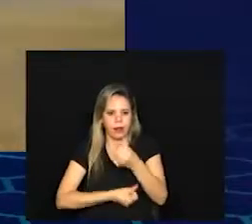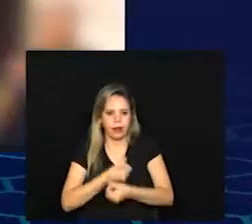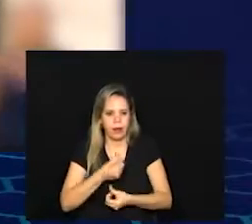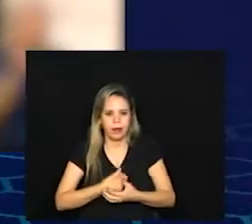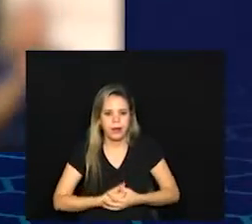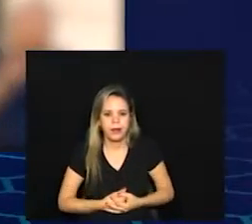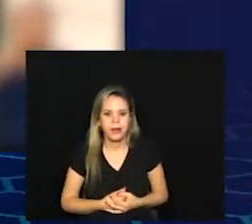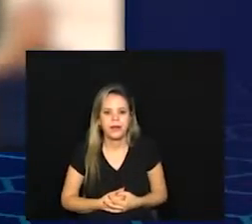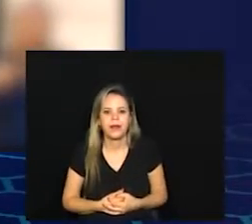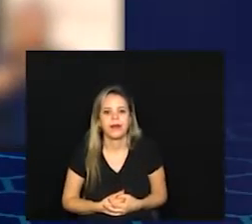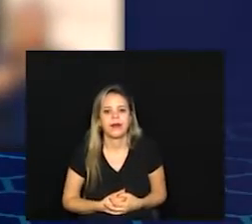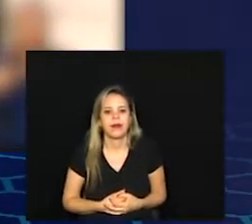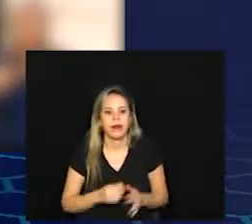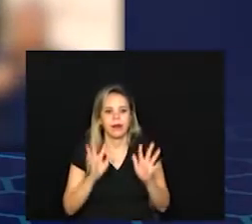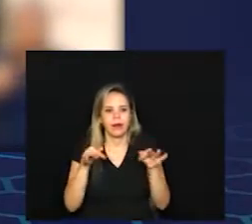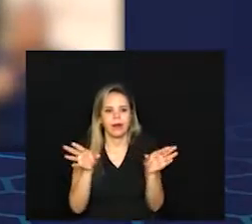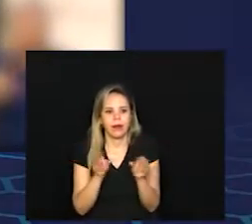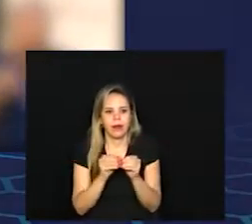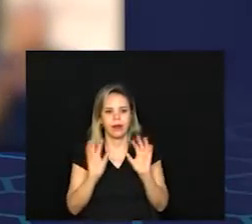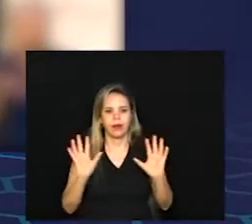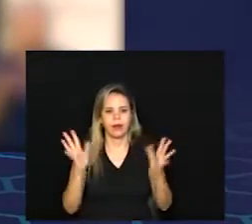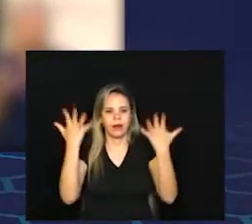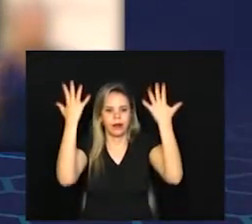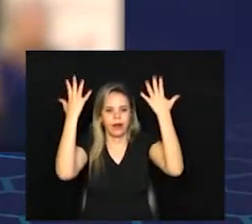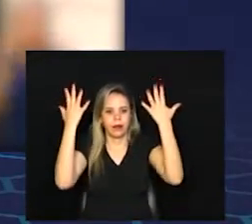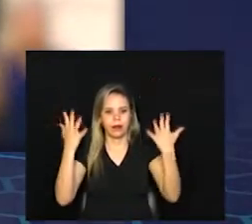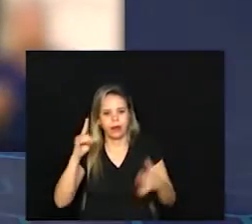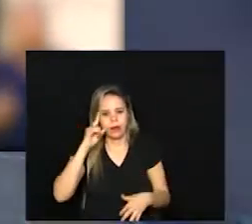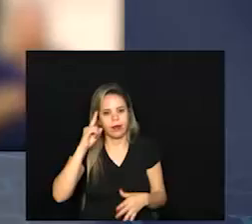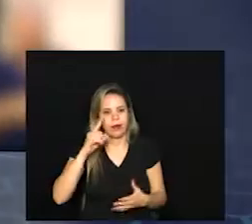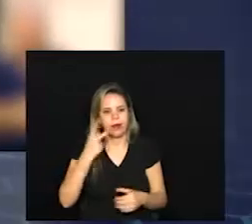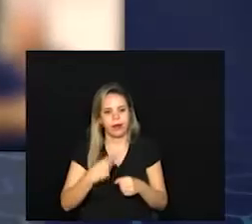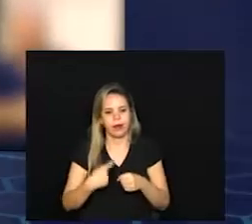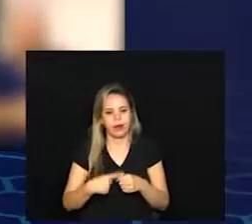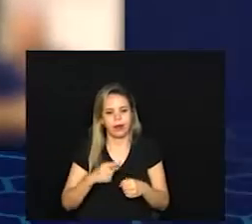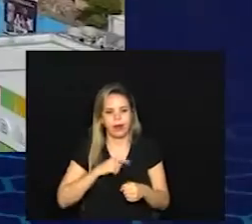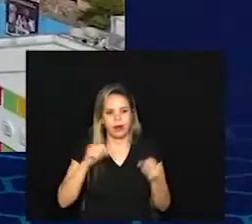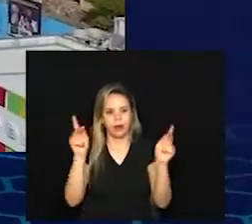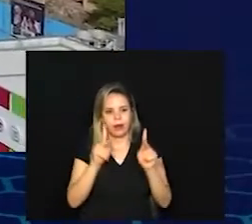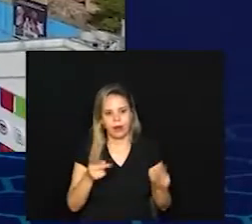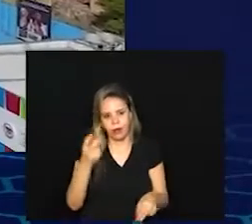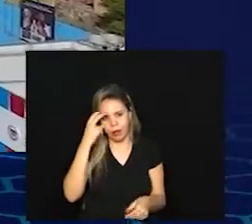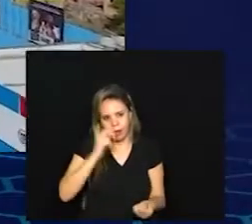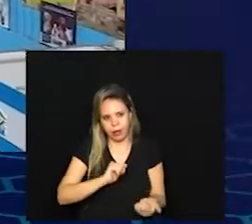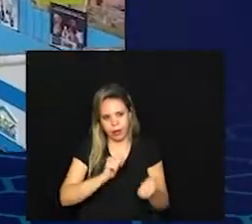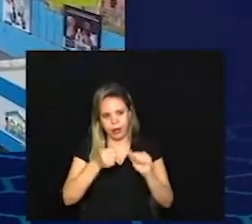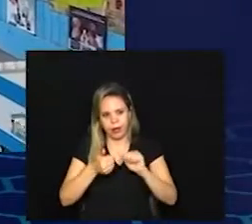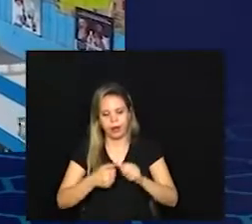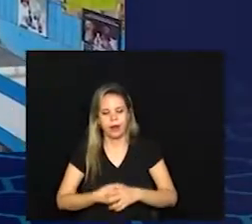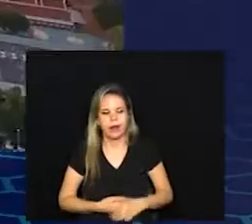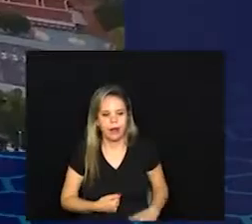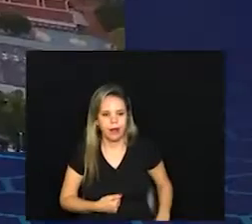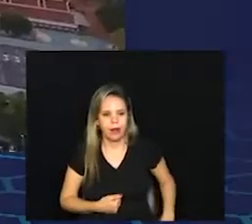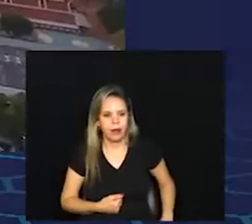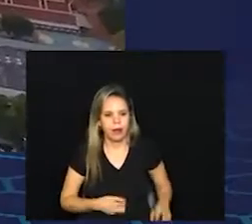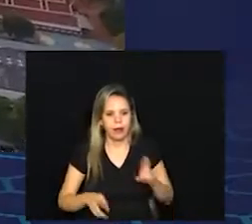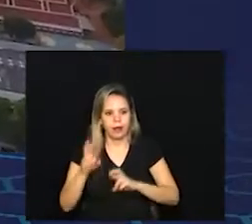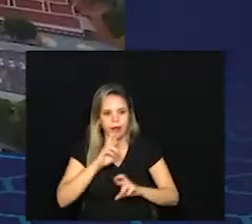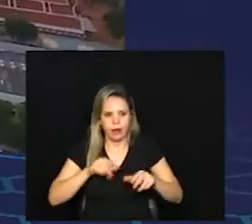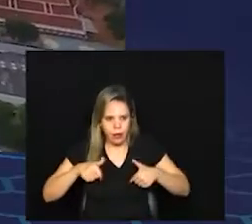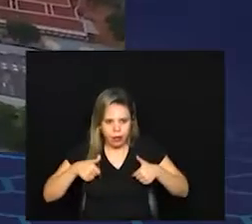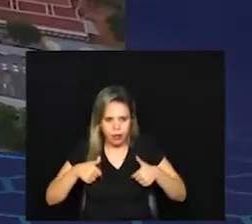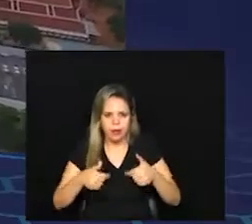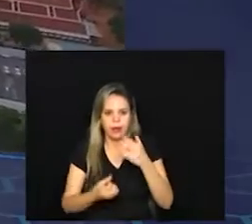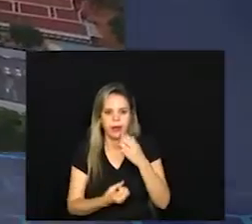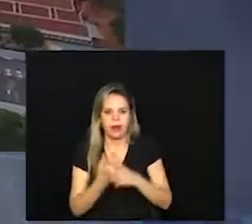semestre. No encerramento das comemorações do Dia Municipal da Cultura, do Esporte e da Paz, confira as ações